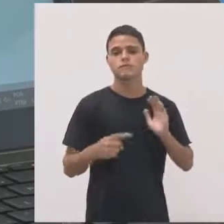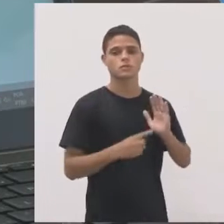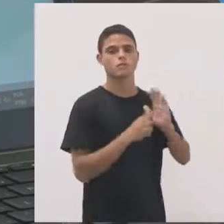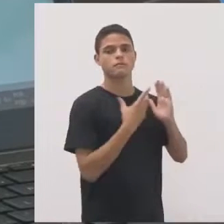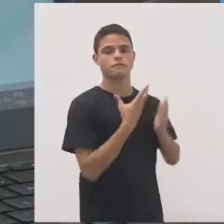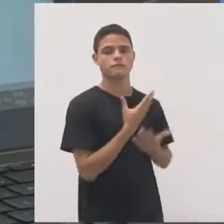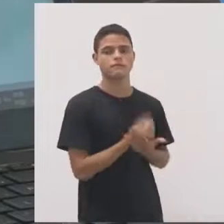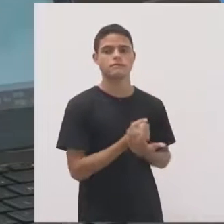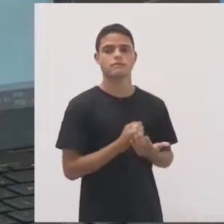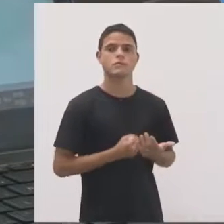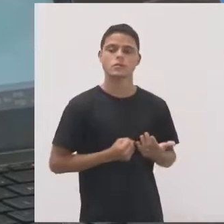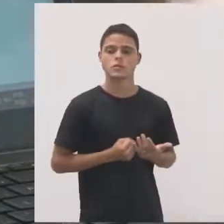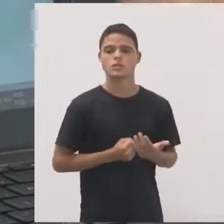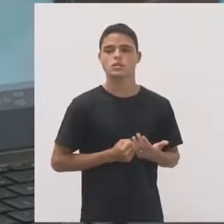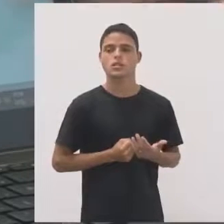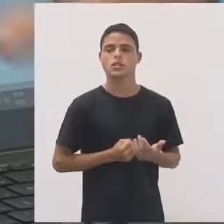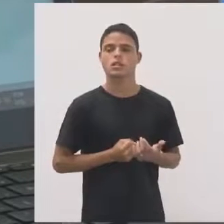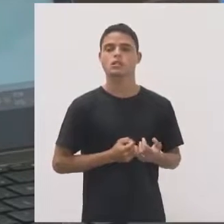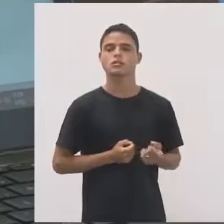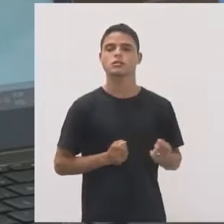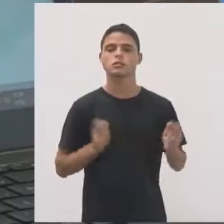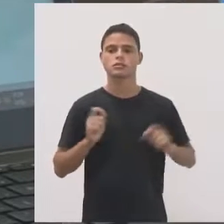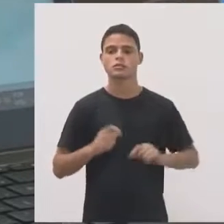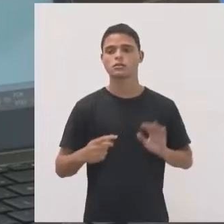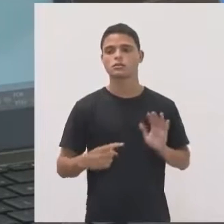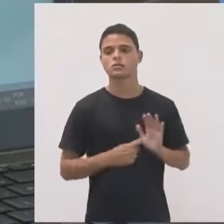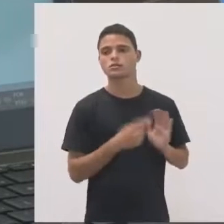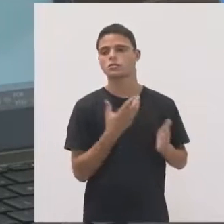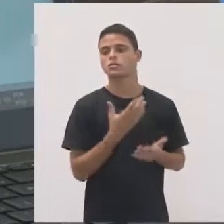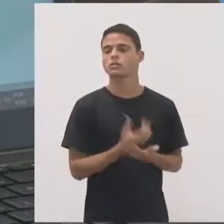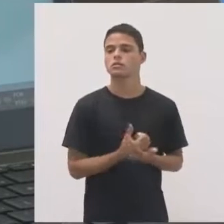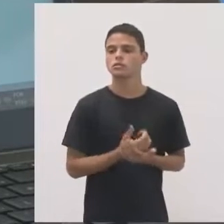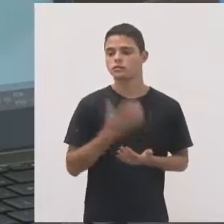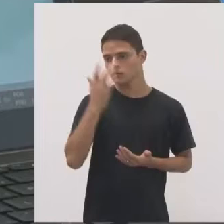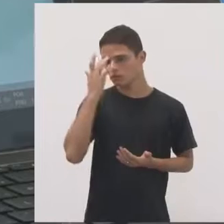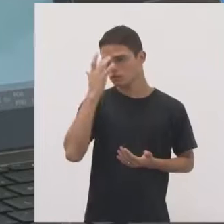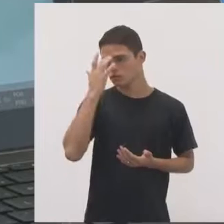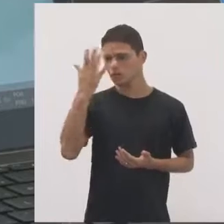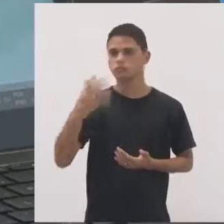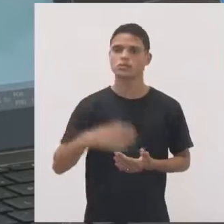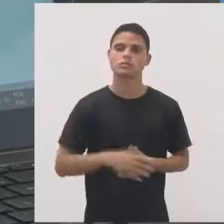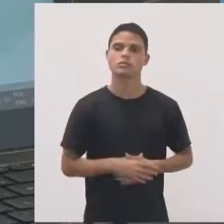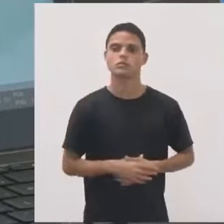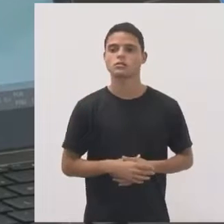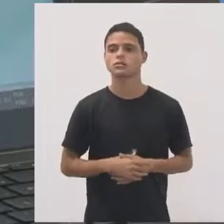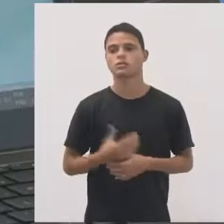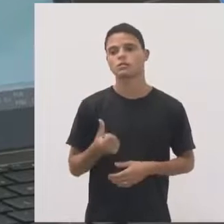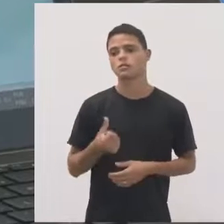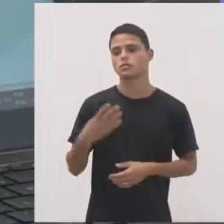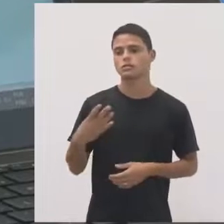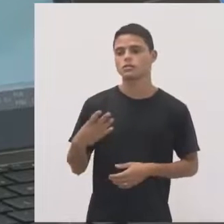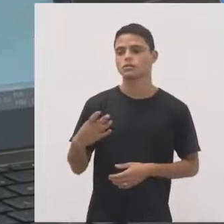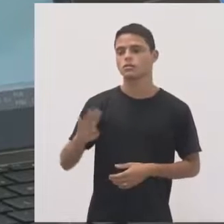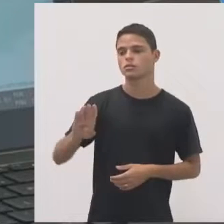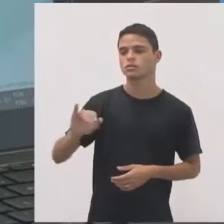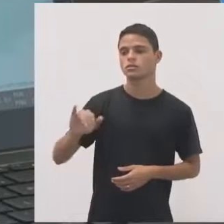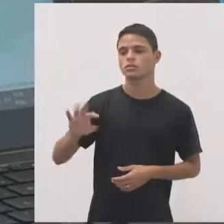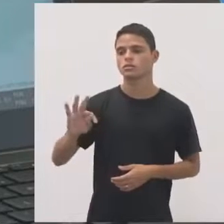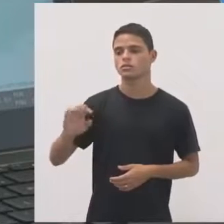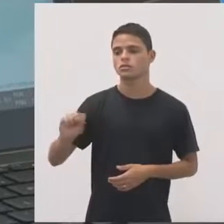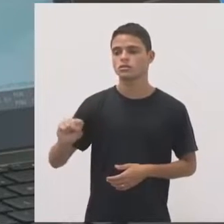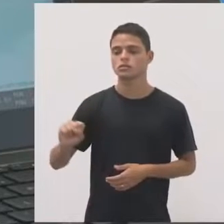vou, porque do Office tem que entrar no e-mail, tarará. Aqui é só clicar e baixar, tá? Eu deixei as versões 64 bits, que são para as versões